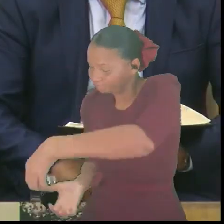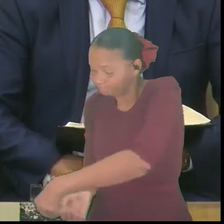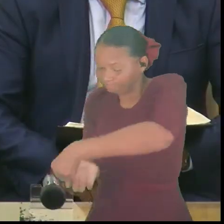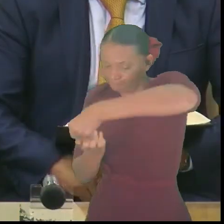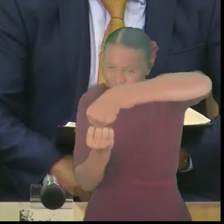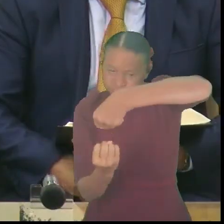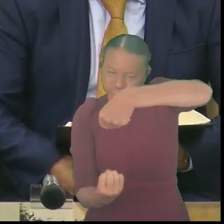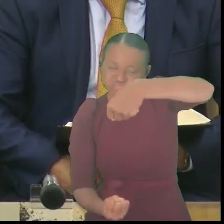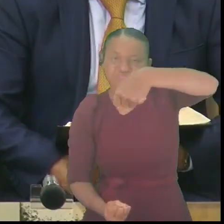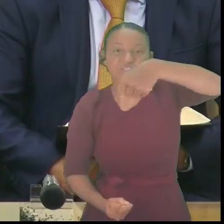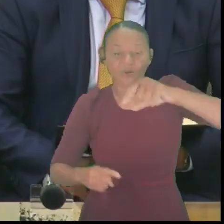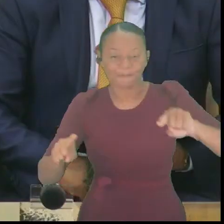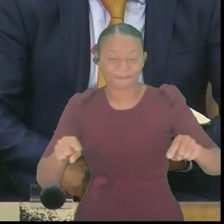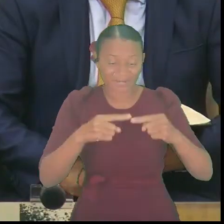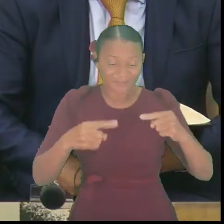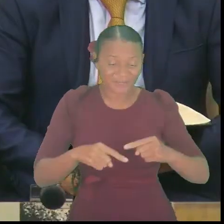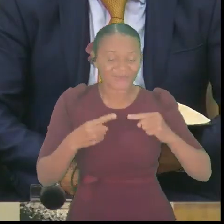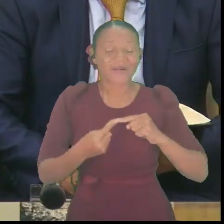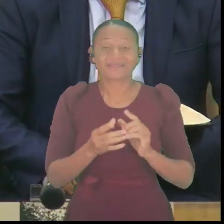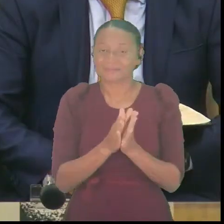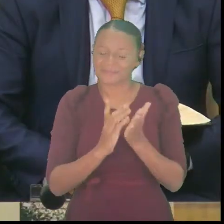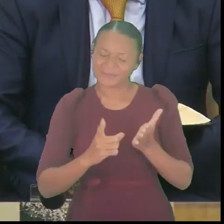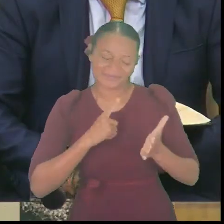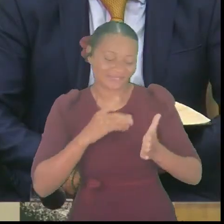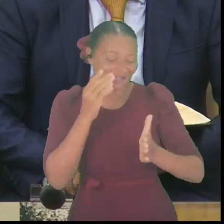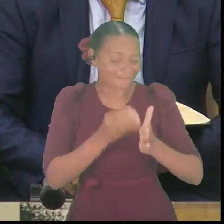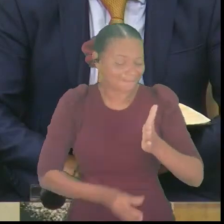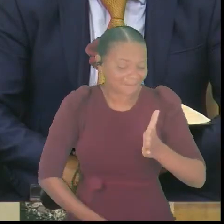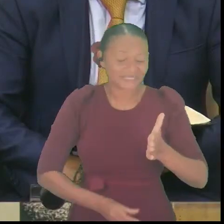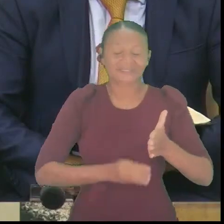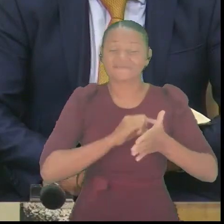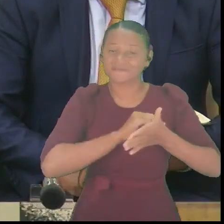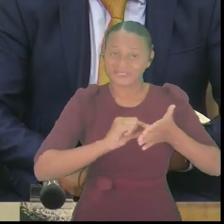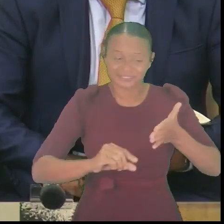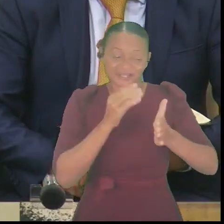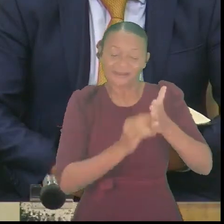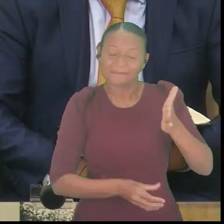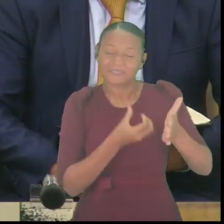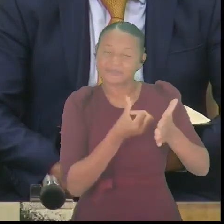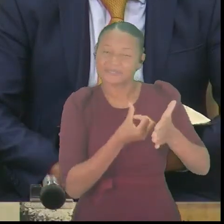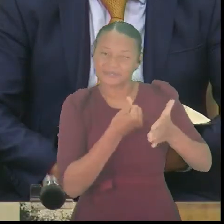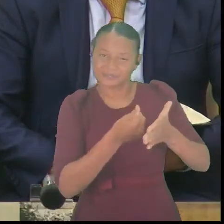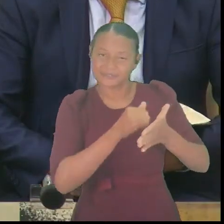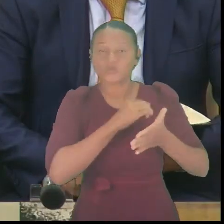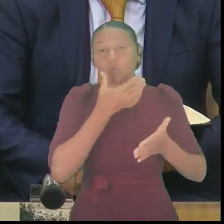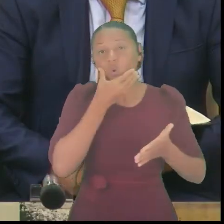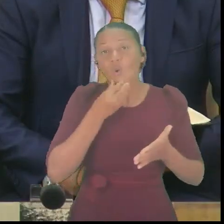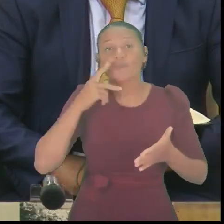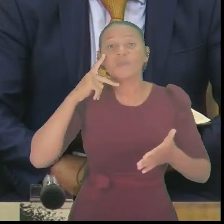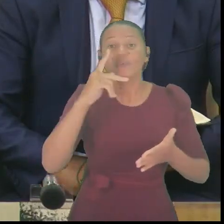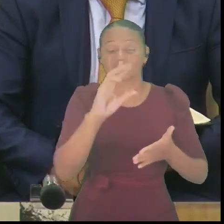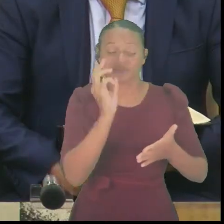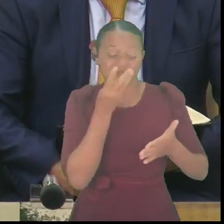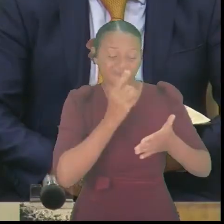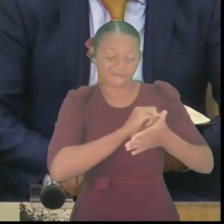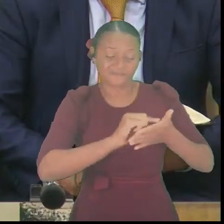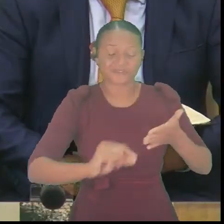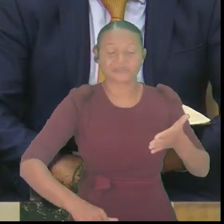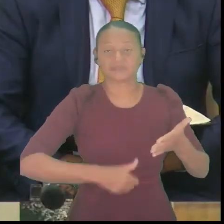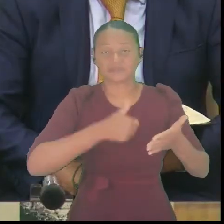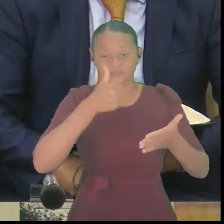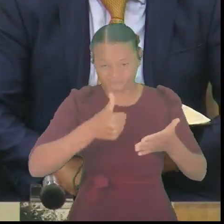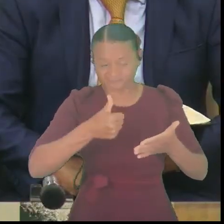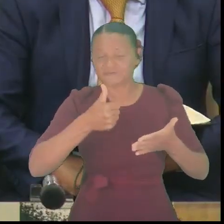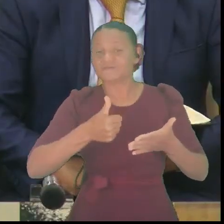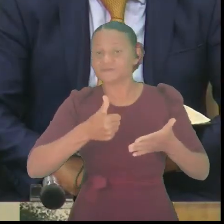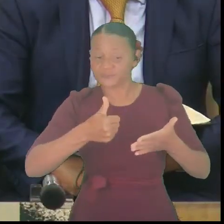Bíblia, já dividida em capítulos e versículos, é o capítulo 61 do profeta Isaías, versículos 1 e a parte A do versículo